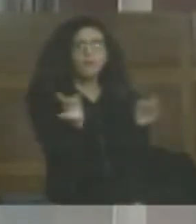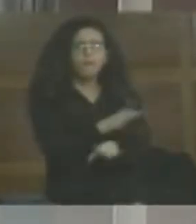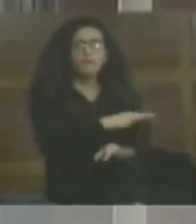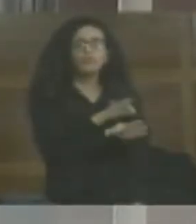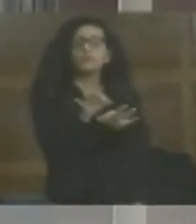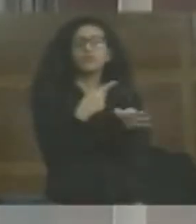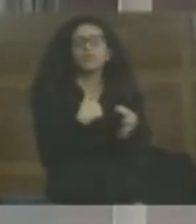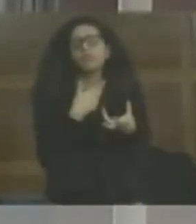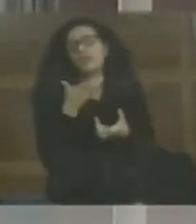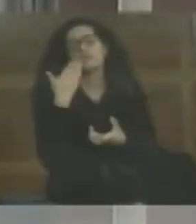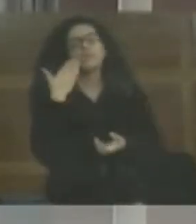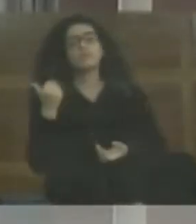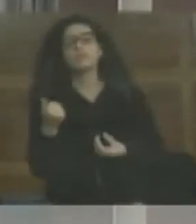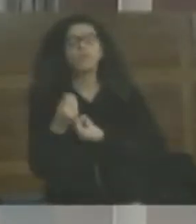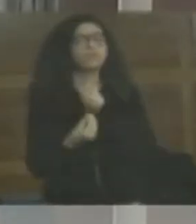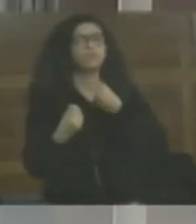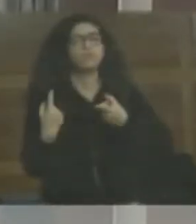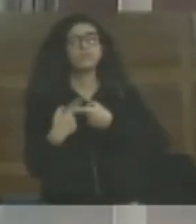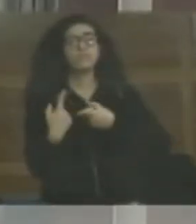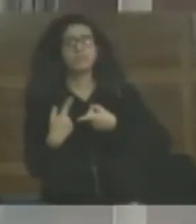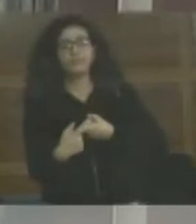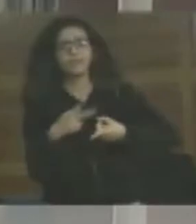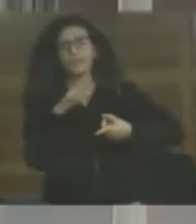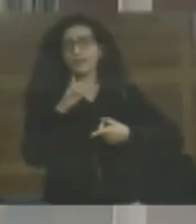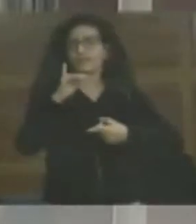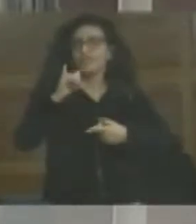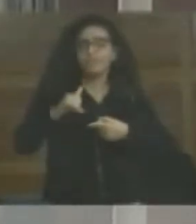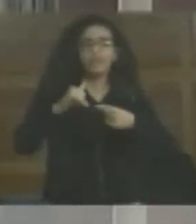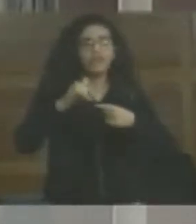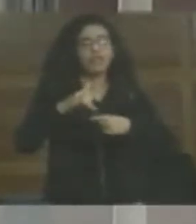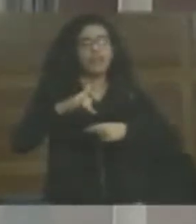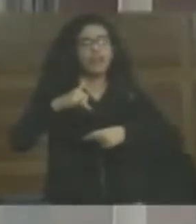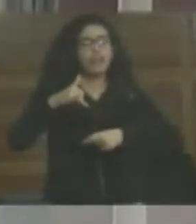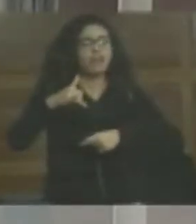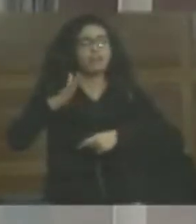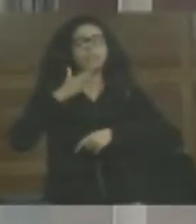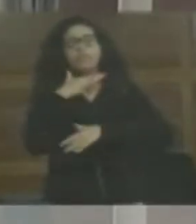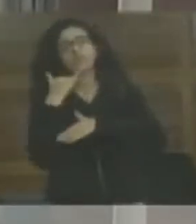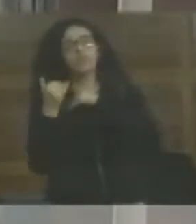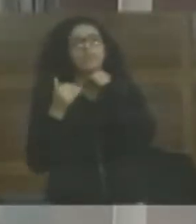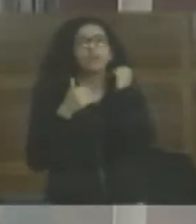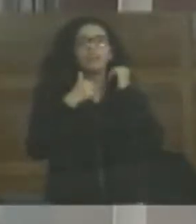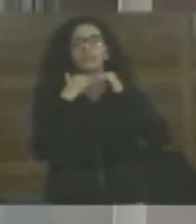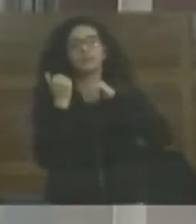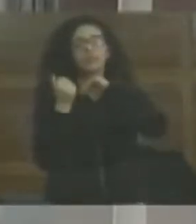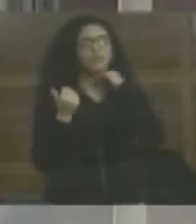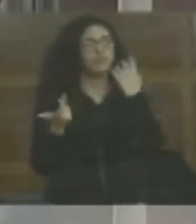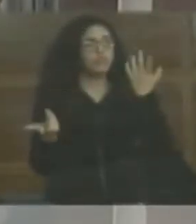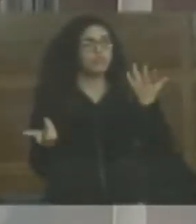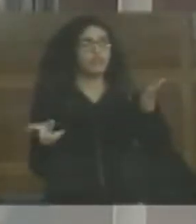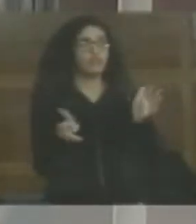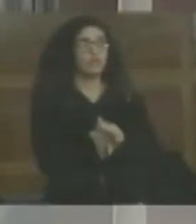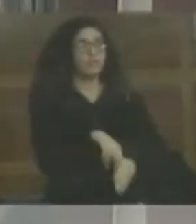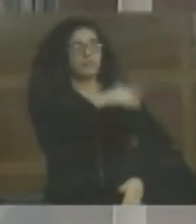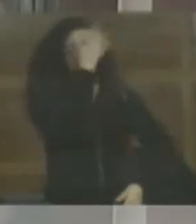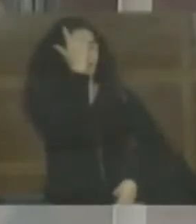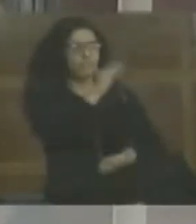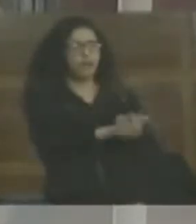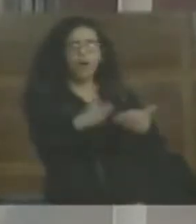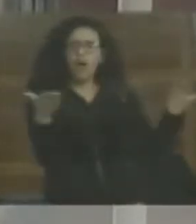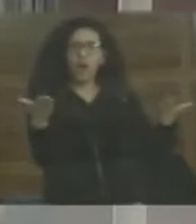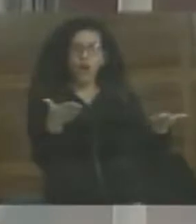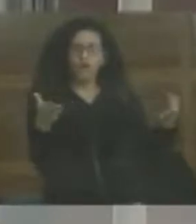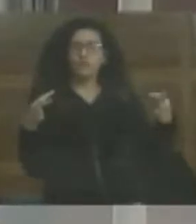que é isso. Daqui a pouco vão ficar para os tataranetos. Isso é um absurdo. Hoje está tudo através da internet,